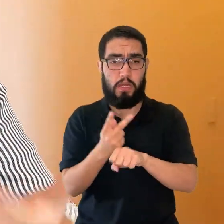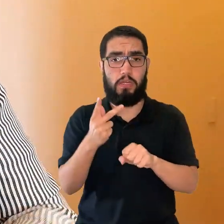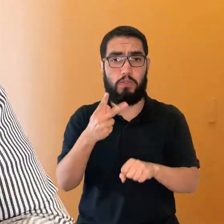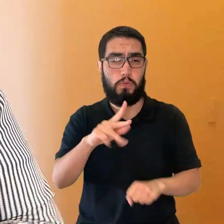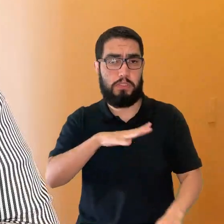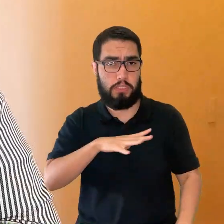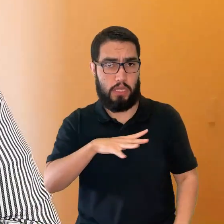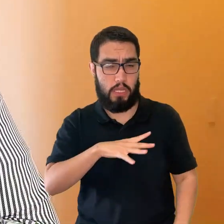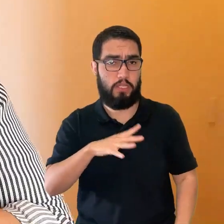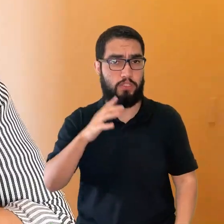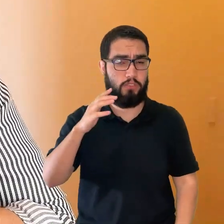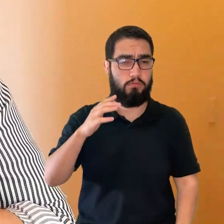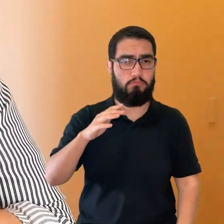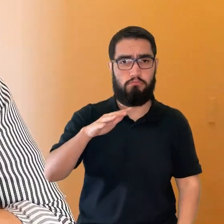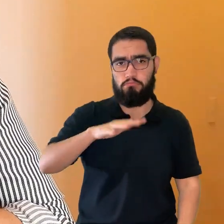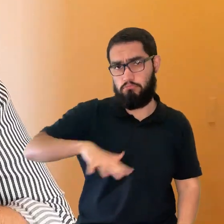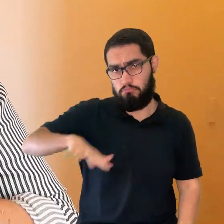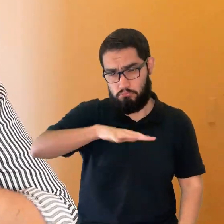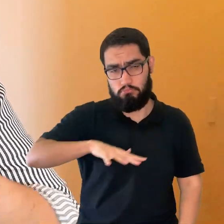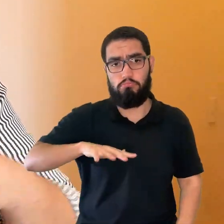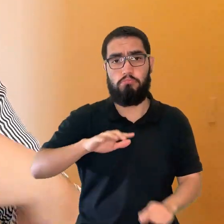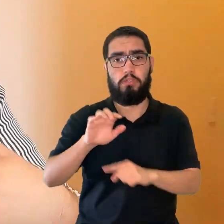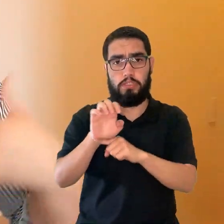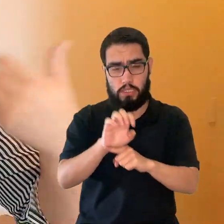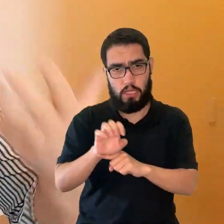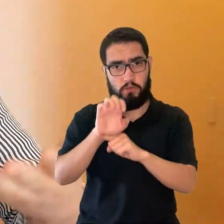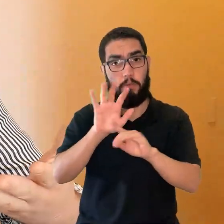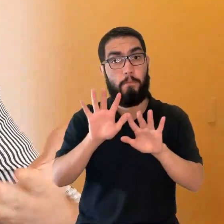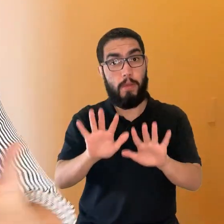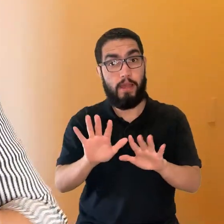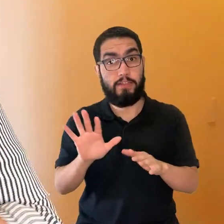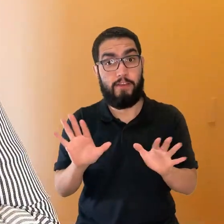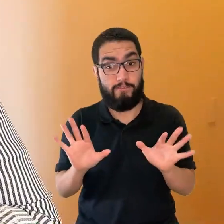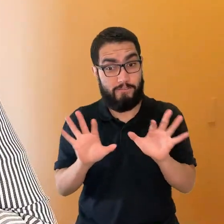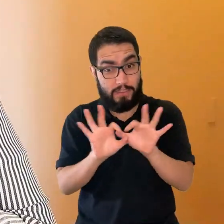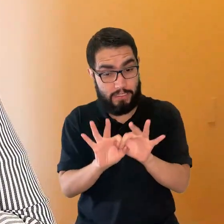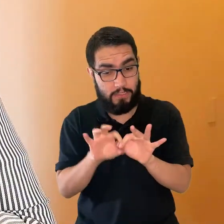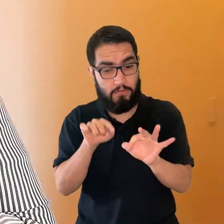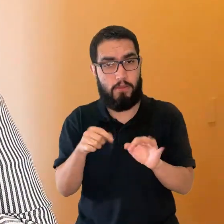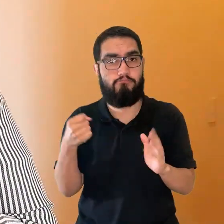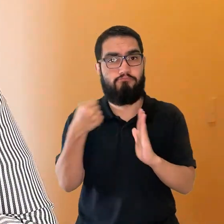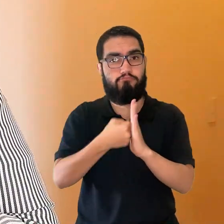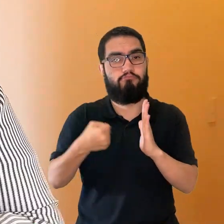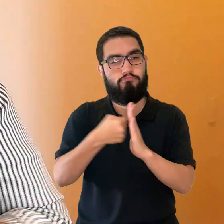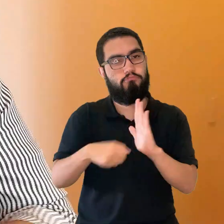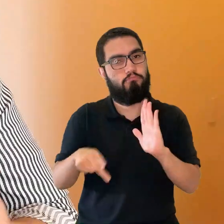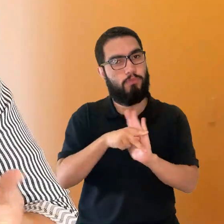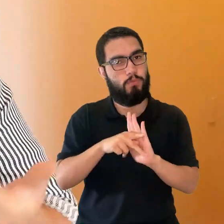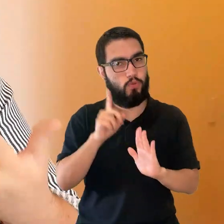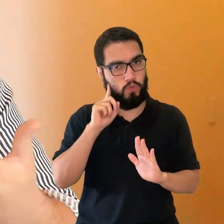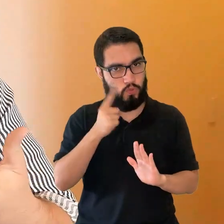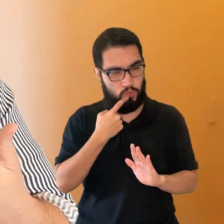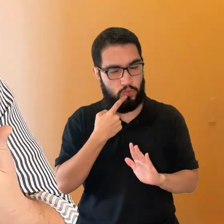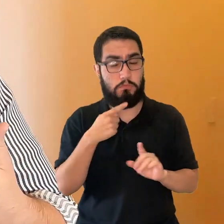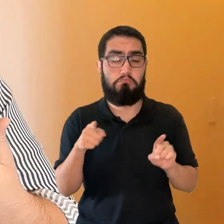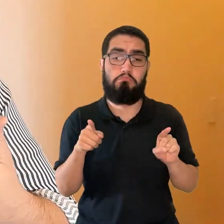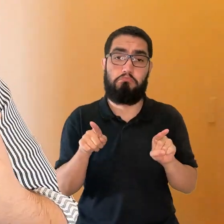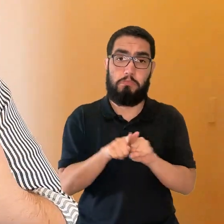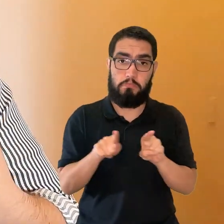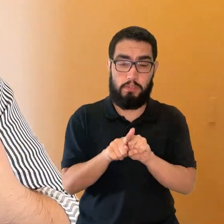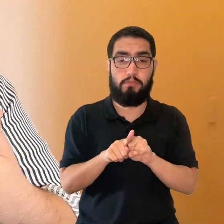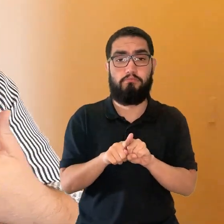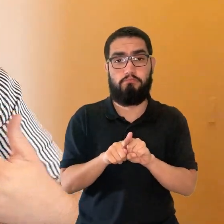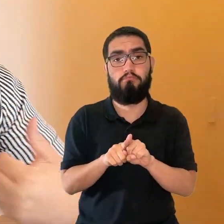seu estado, na sua cidade. Mas a federação, ela luta muito mais pelas causas dos surdos, ok? E,